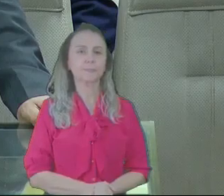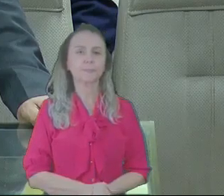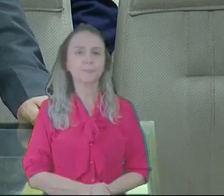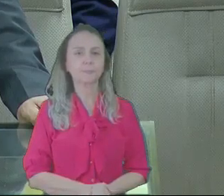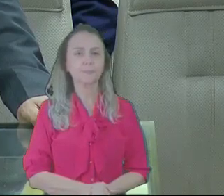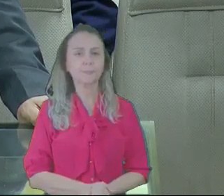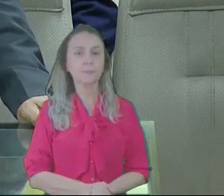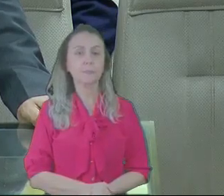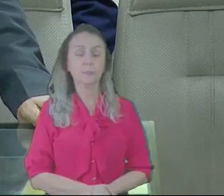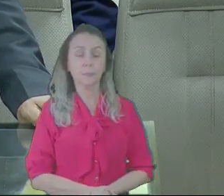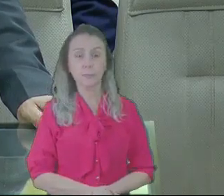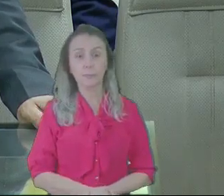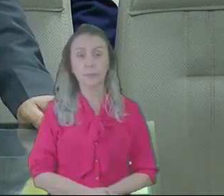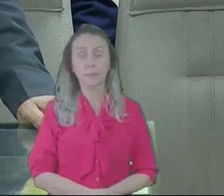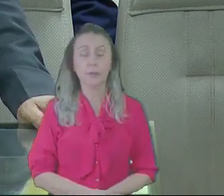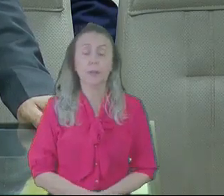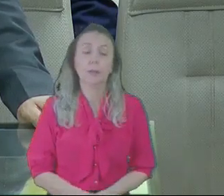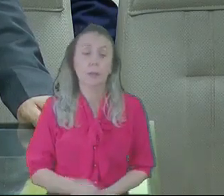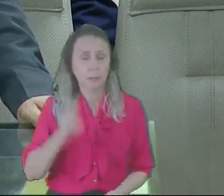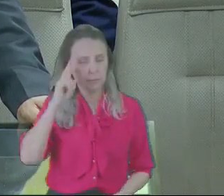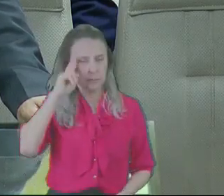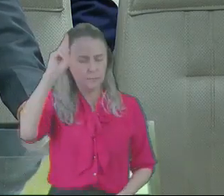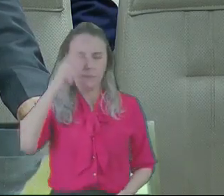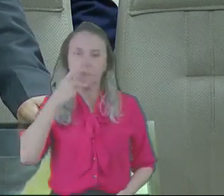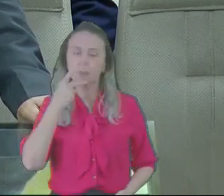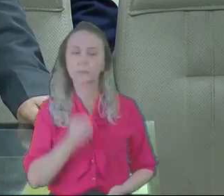e o homem vê se não tem problema